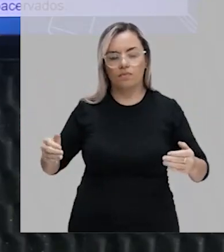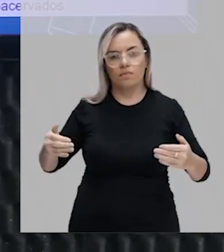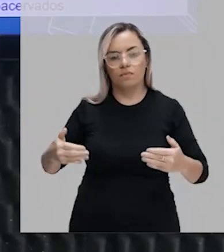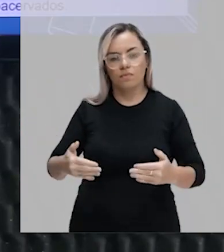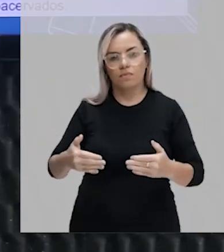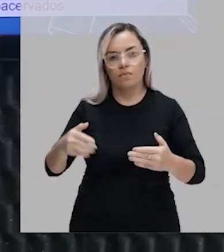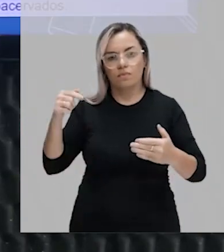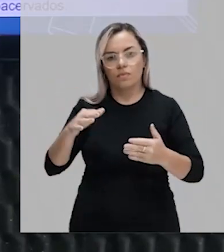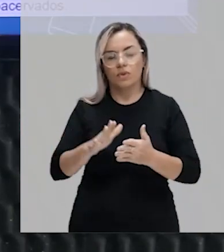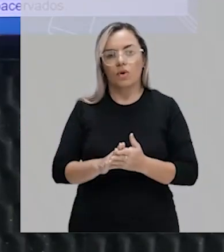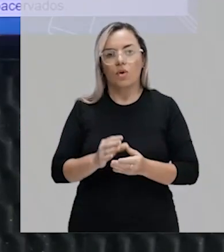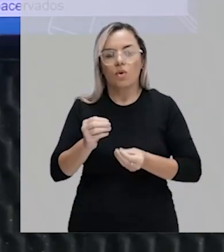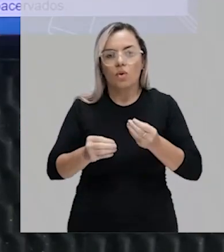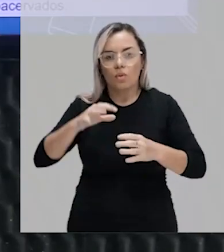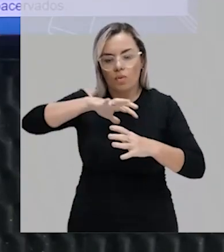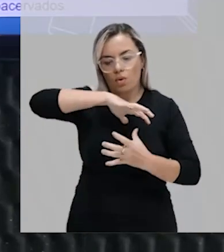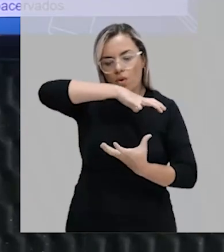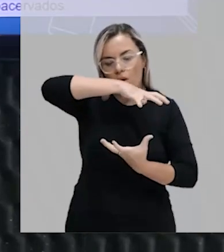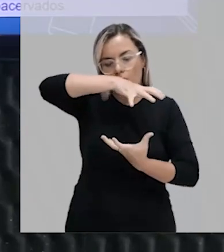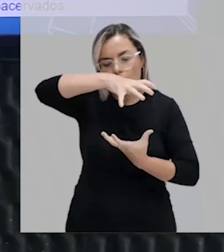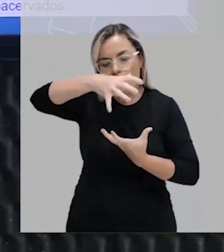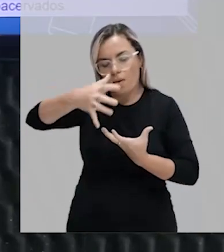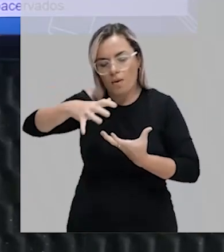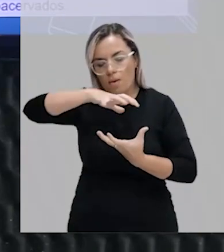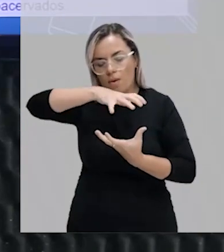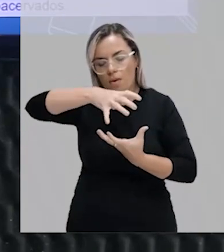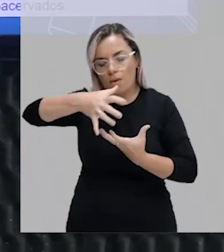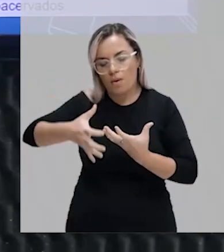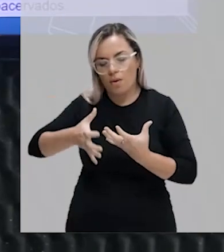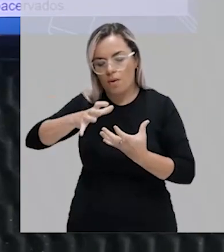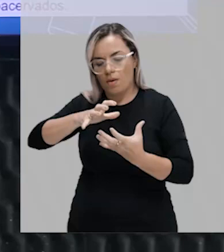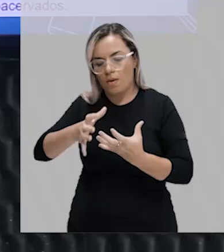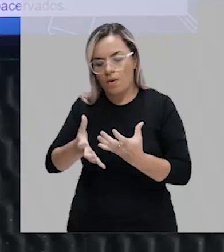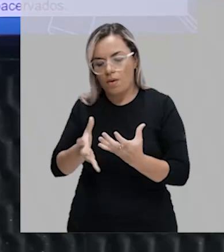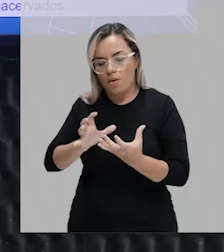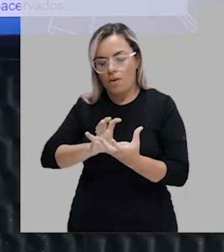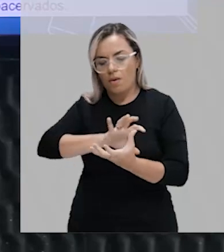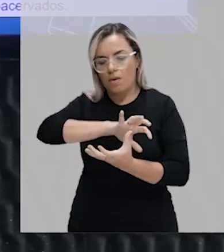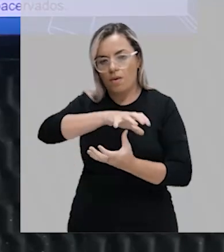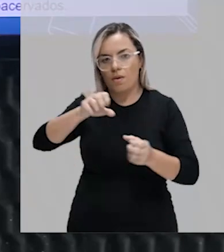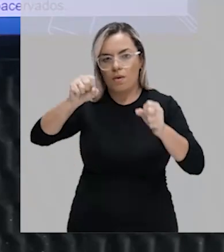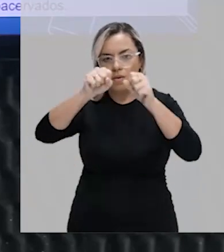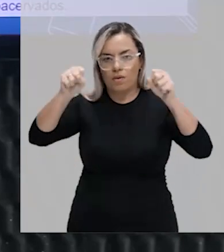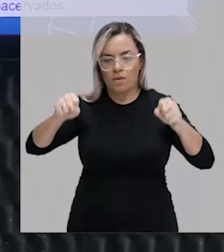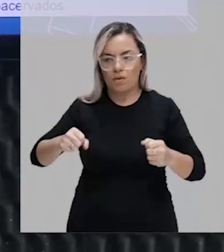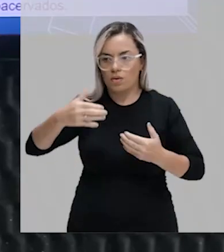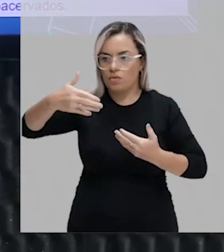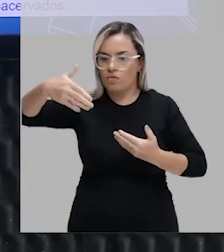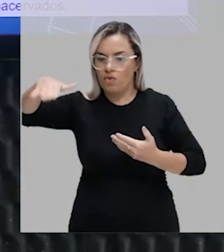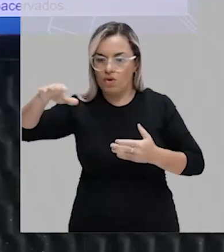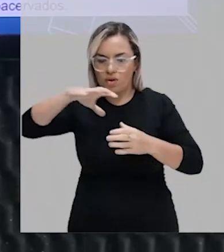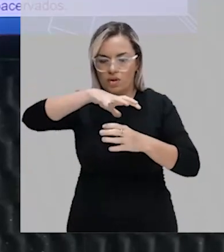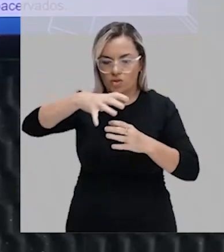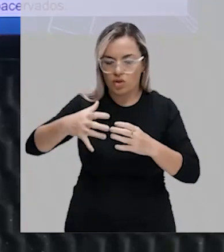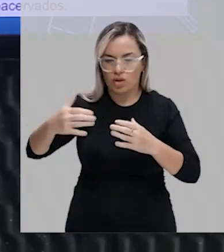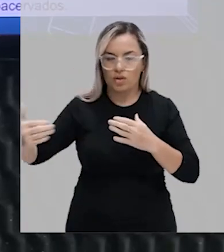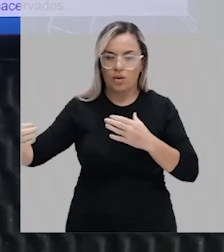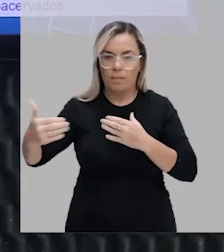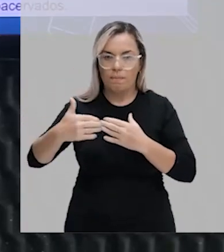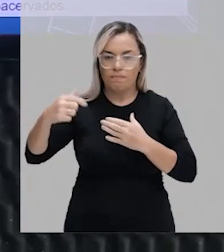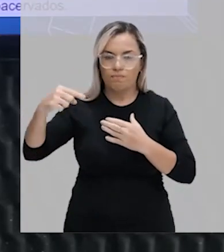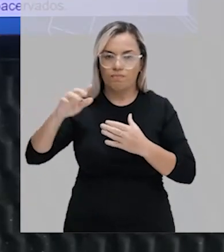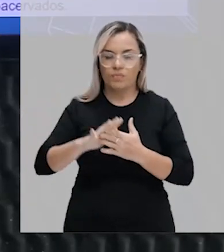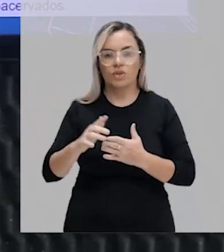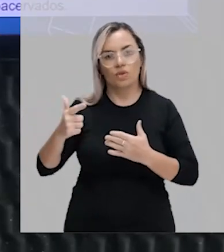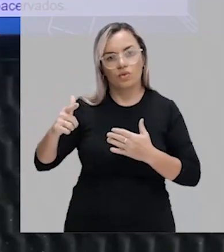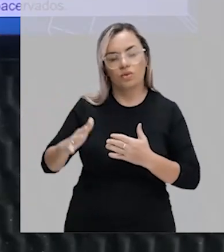Uma membrana isolando esse meio, o sistema, né, do meio externo. E dentro desse sistema isolado